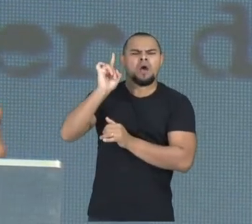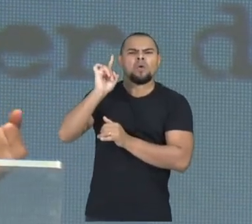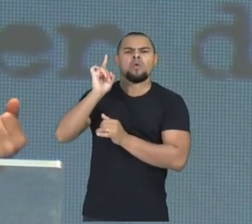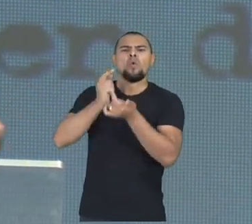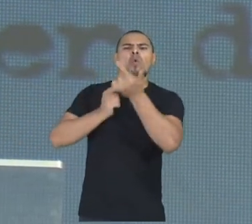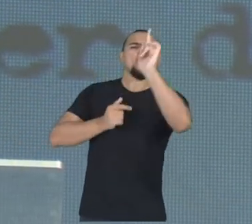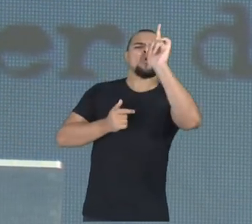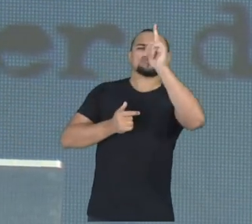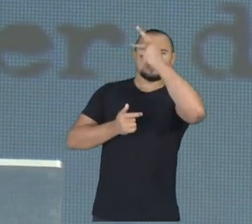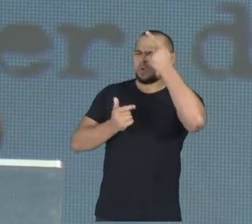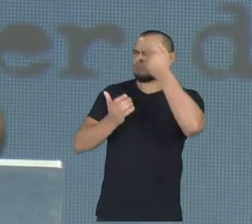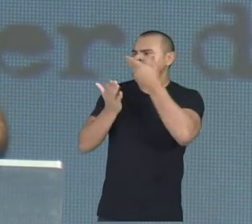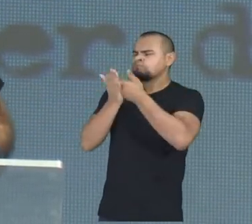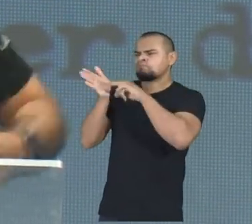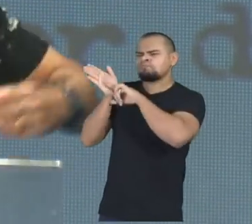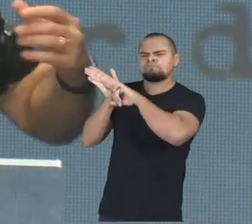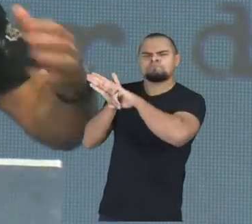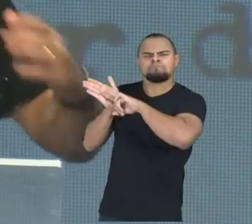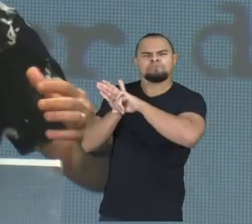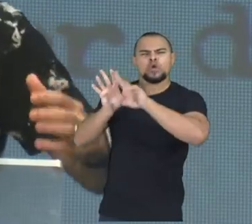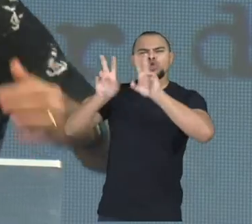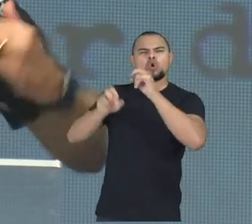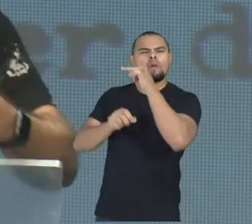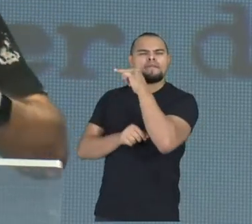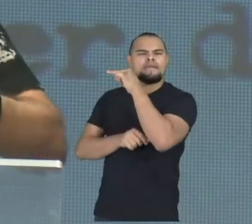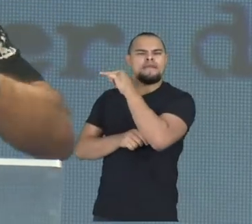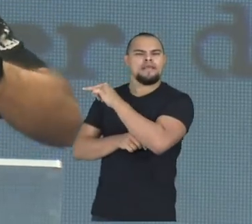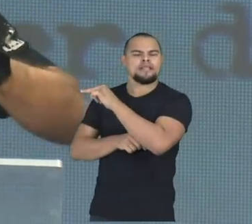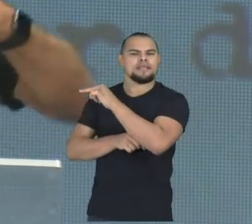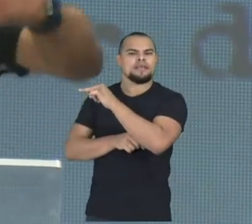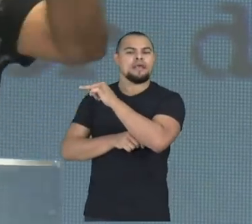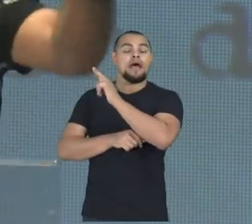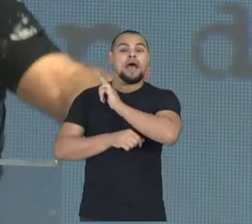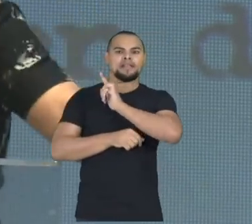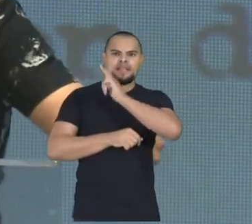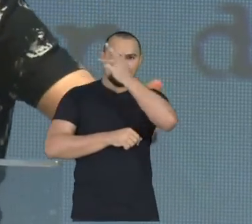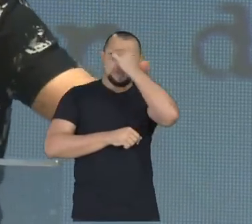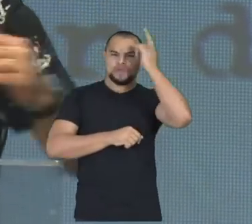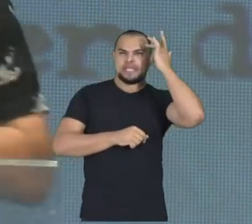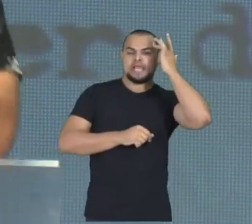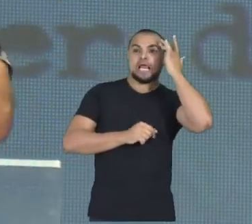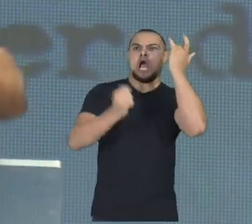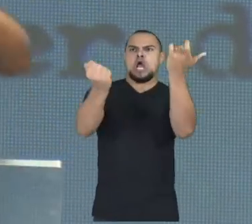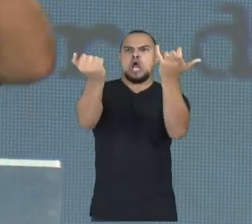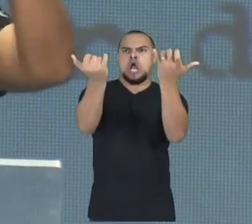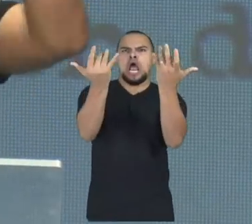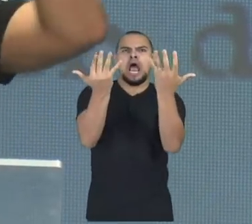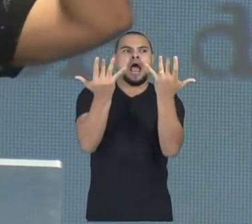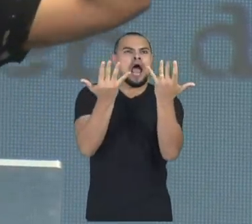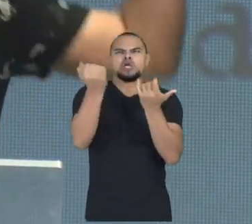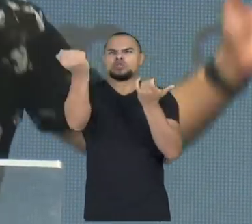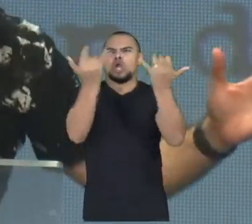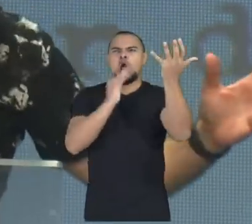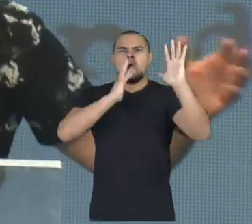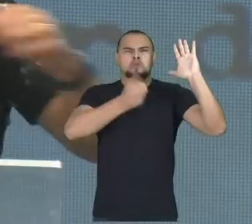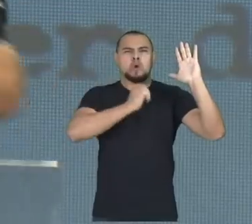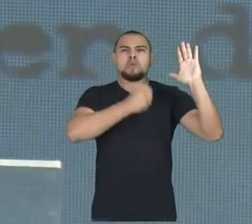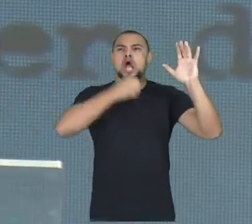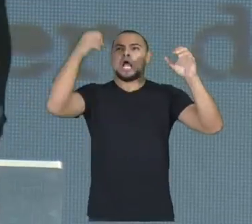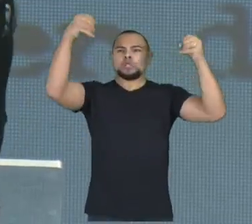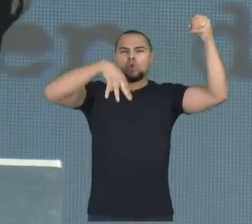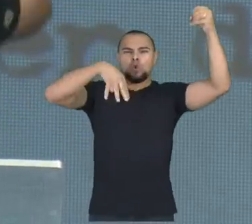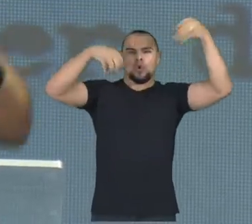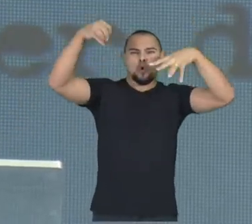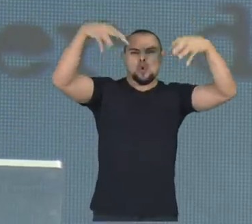muitas vezes. E tem muita gente que acha que vai produzir conversão se encher a igreja de luz,